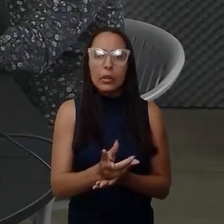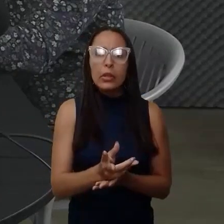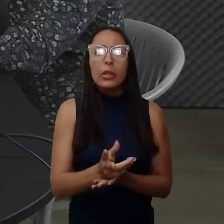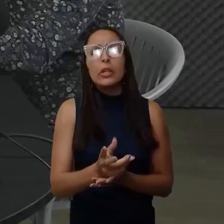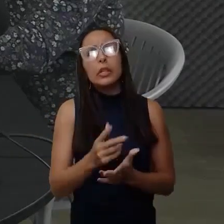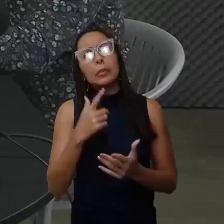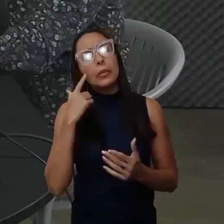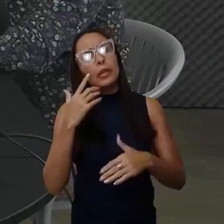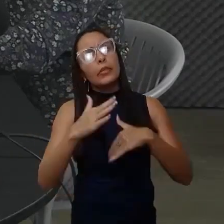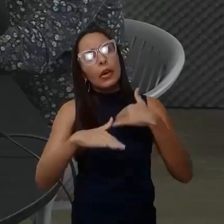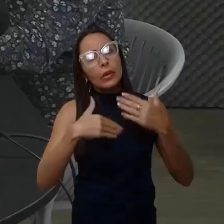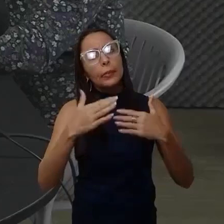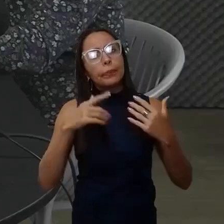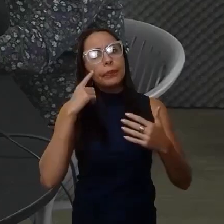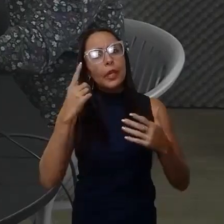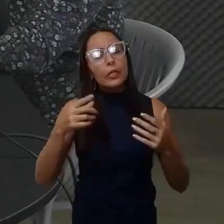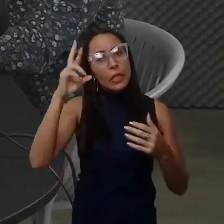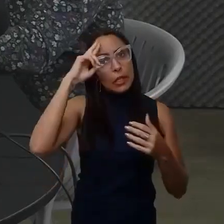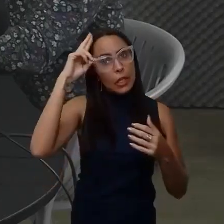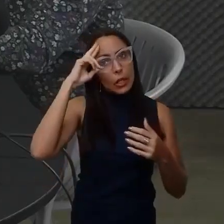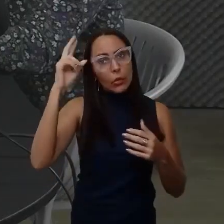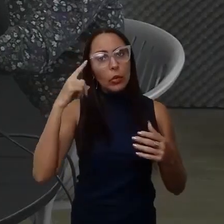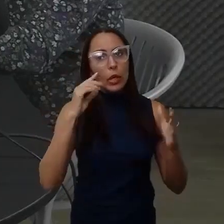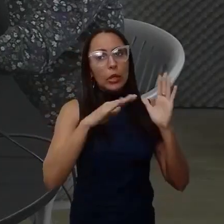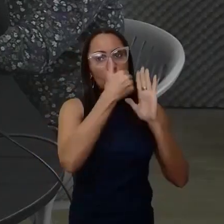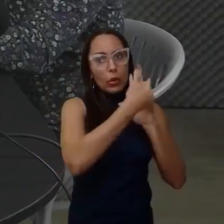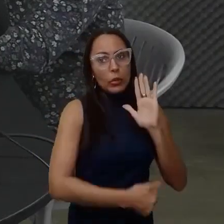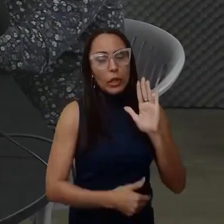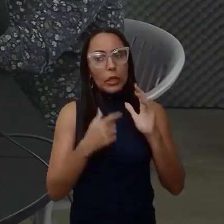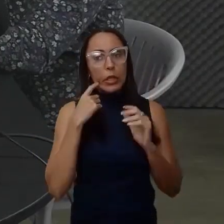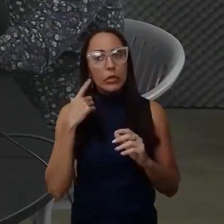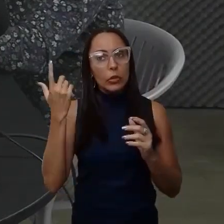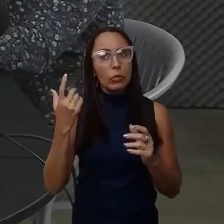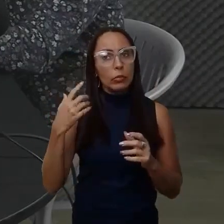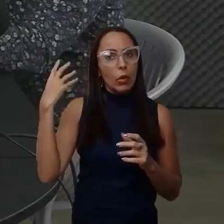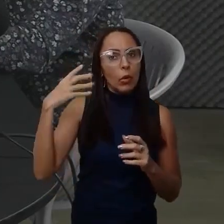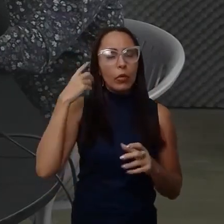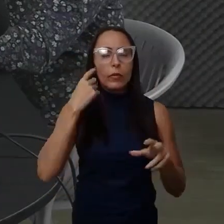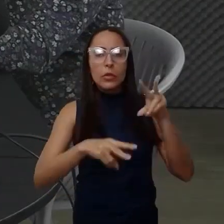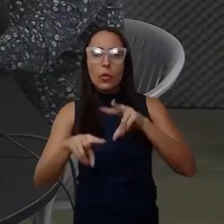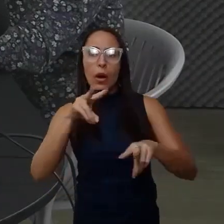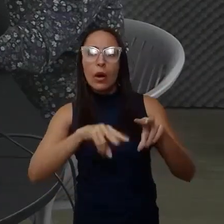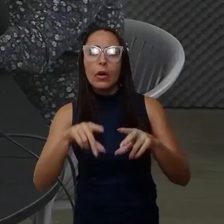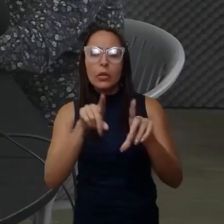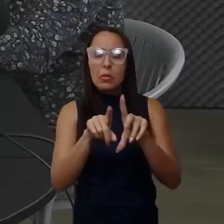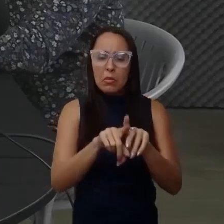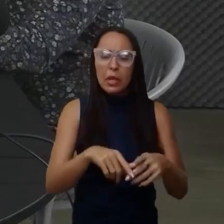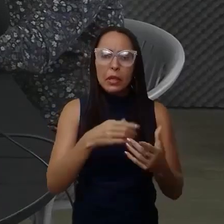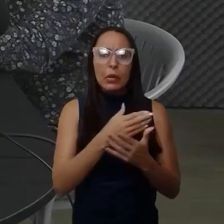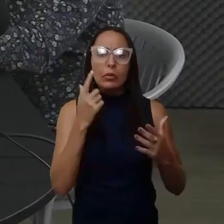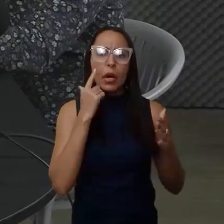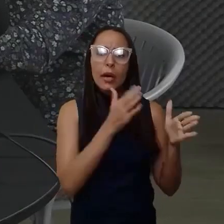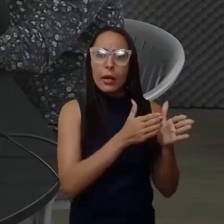que me levaram a ser diretora e roteirista no audiovisual, porque eu fui justamente para a área de documentário, que é uma área que a